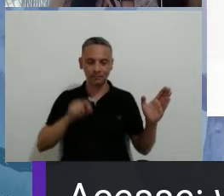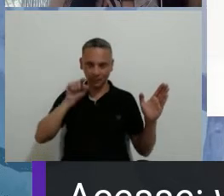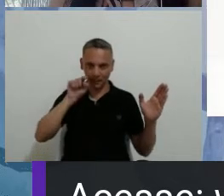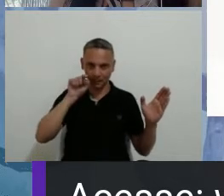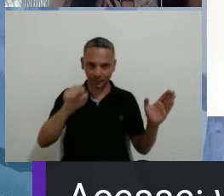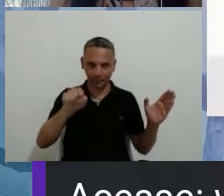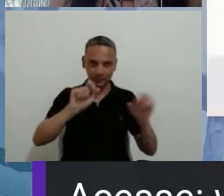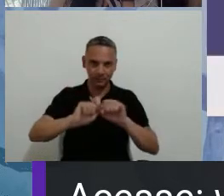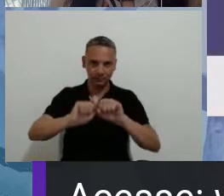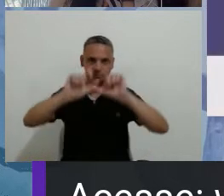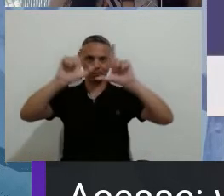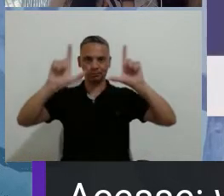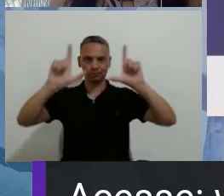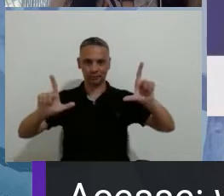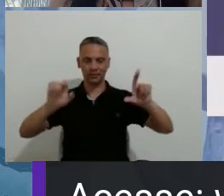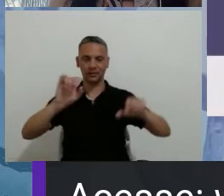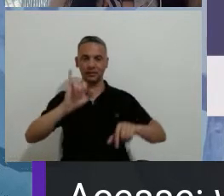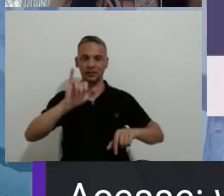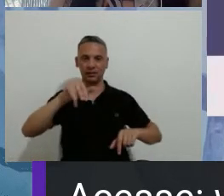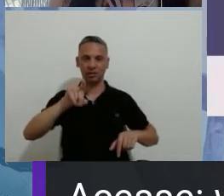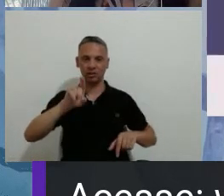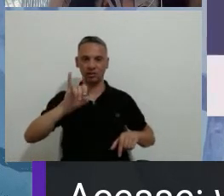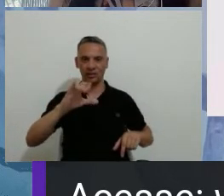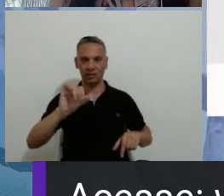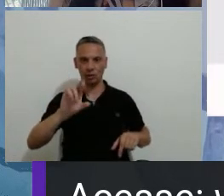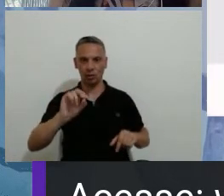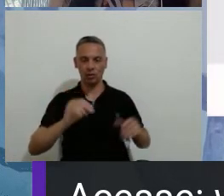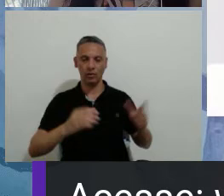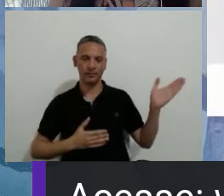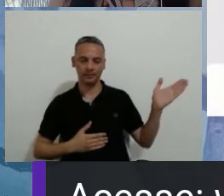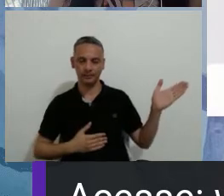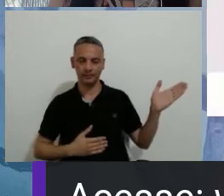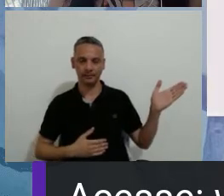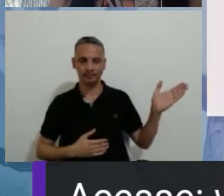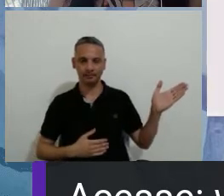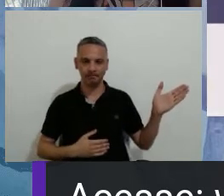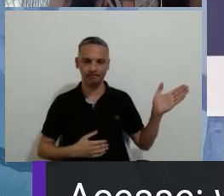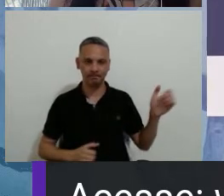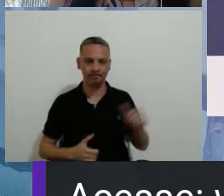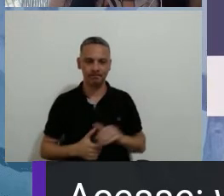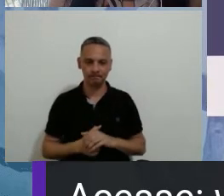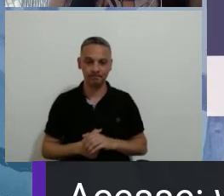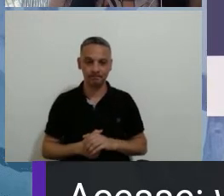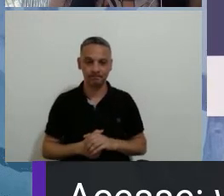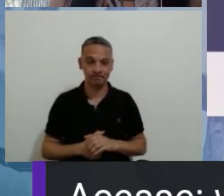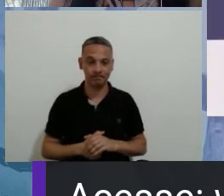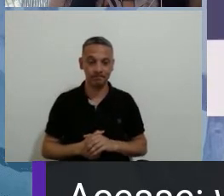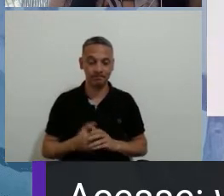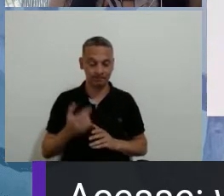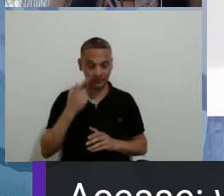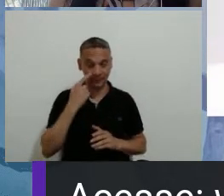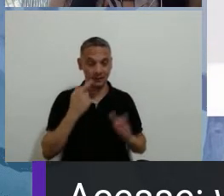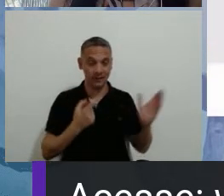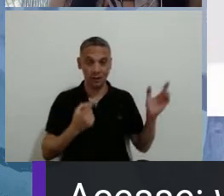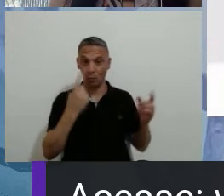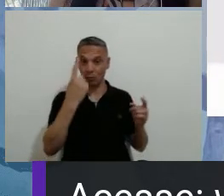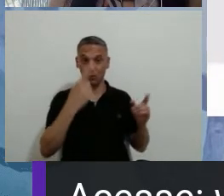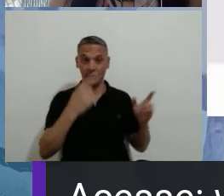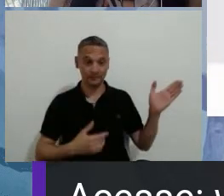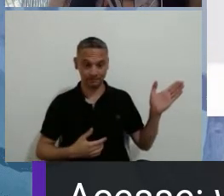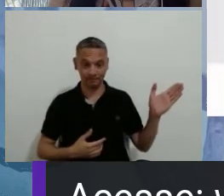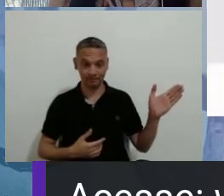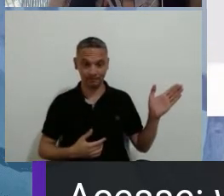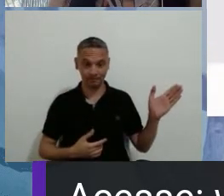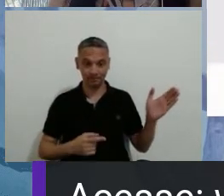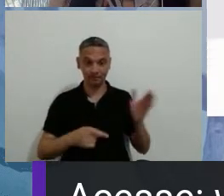dos indicadores, que é o eixo 1. Bom, esse é o eixo 1, eixo de indicadores pela primeira infância.